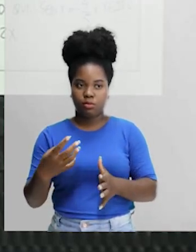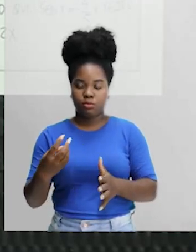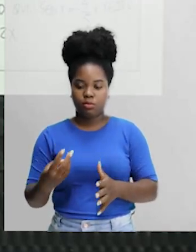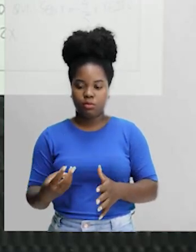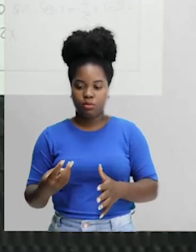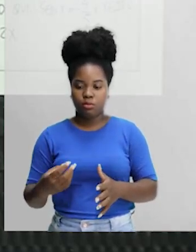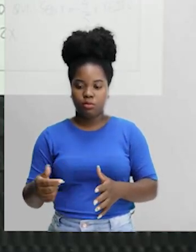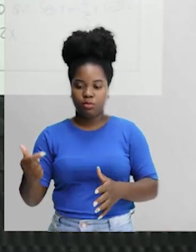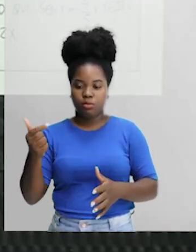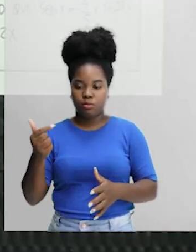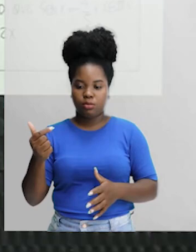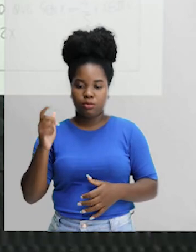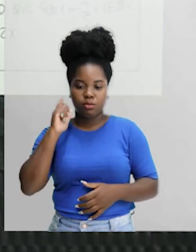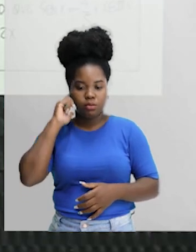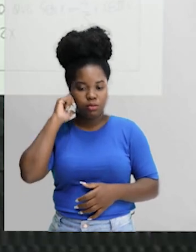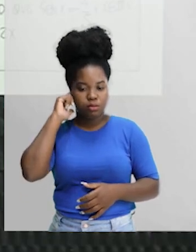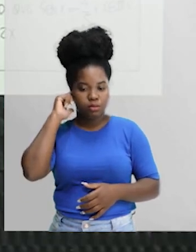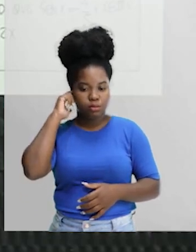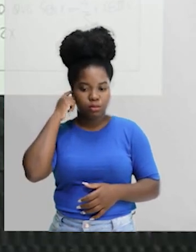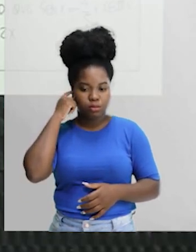4/3 ao quadrado.